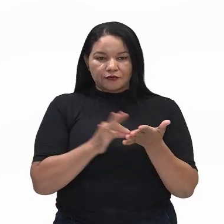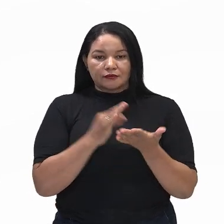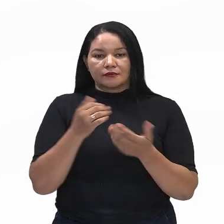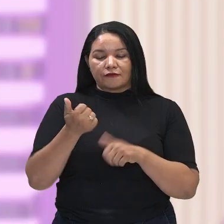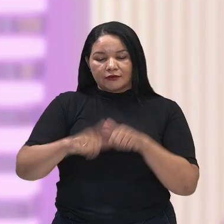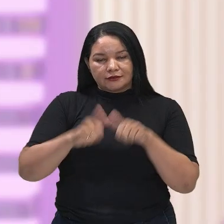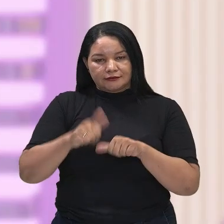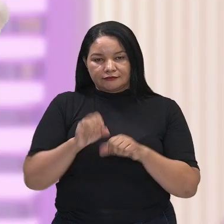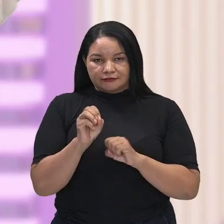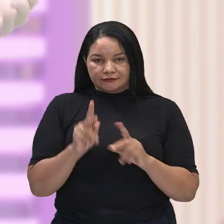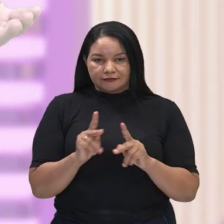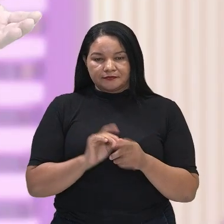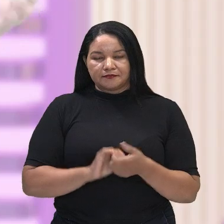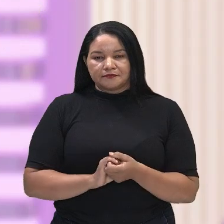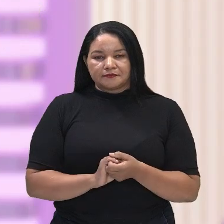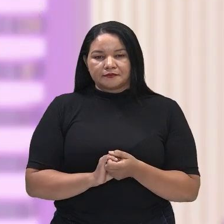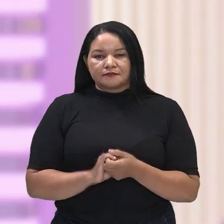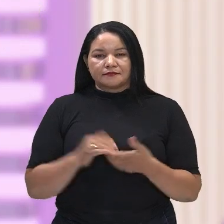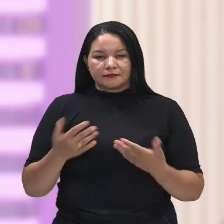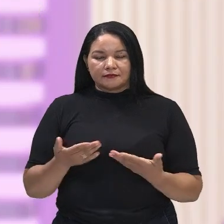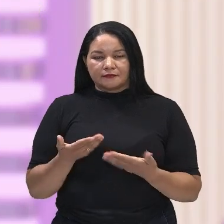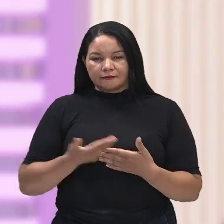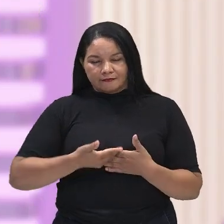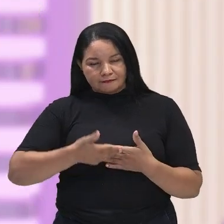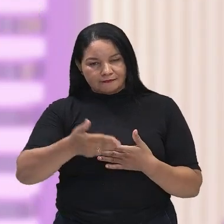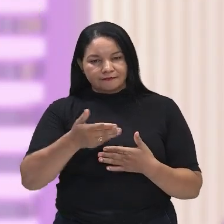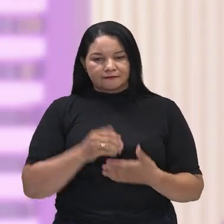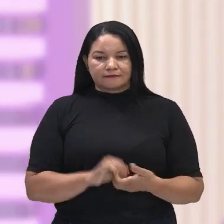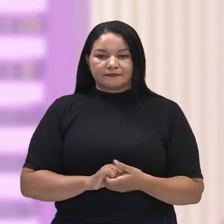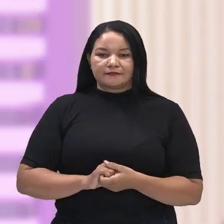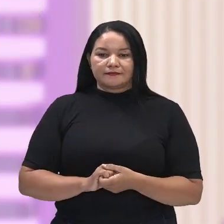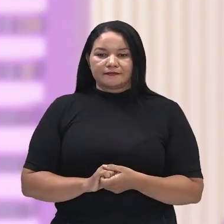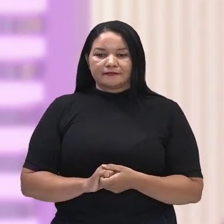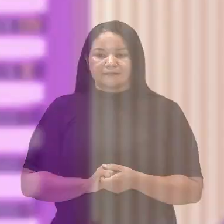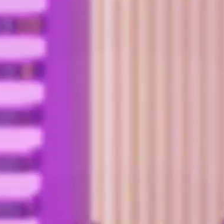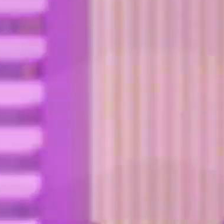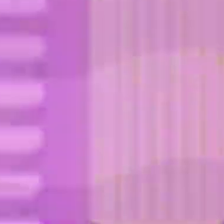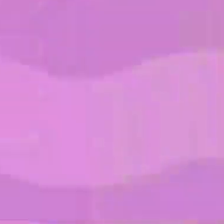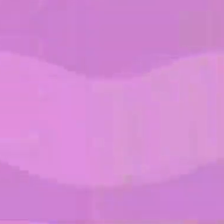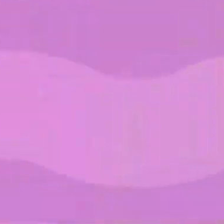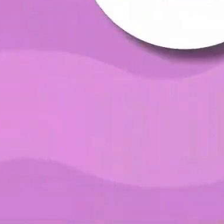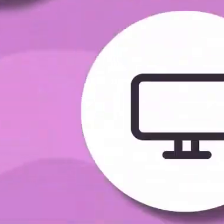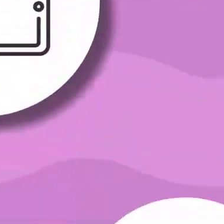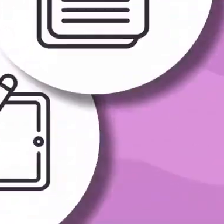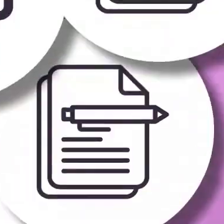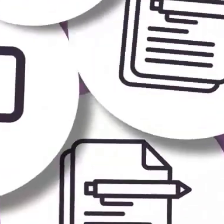avaliação, ok? Então, dito isto, vamos dar início à nossa aula.